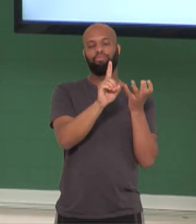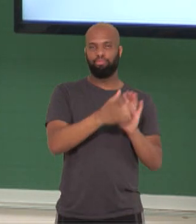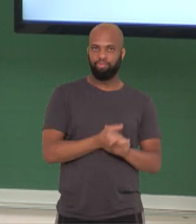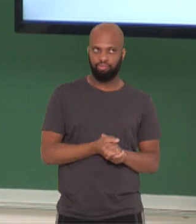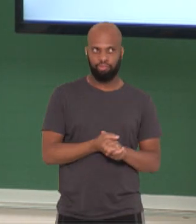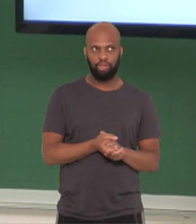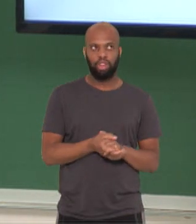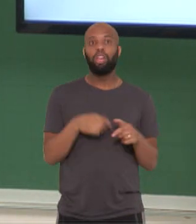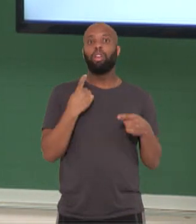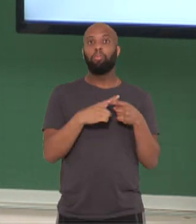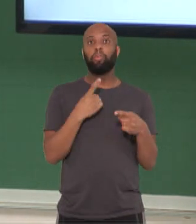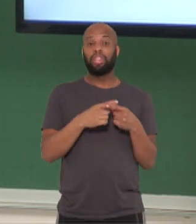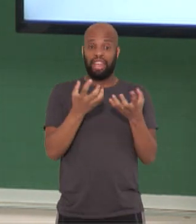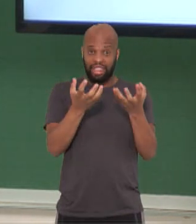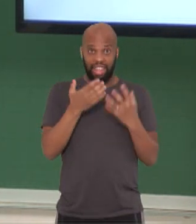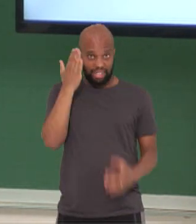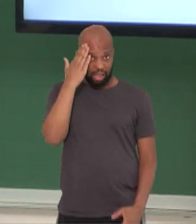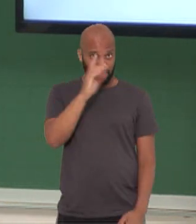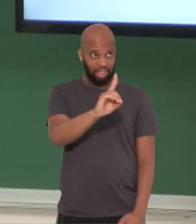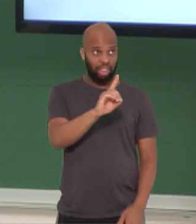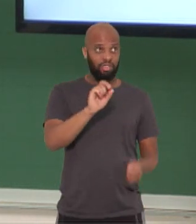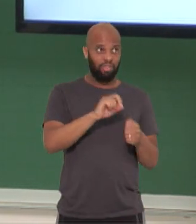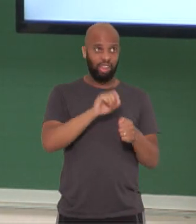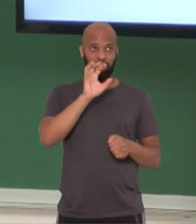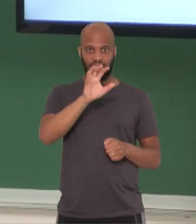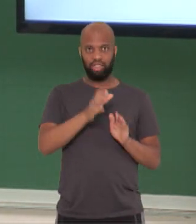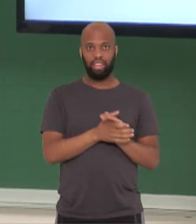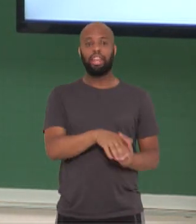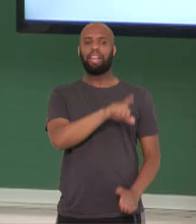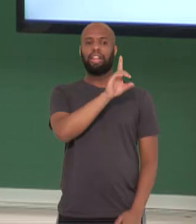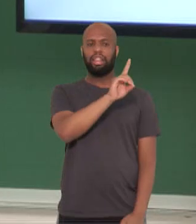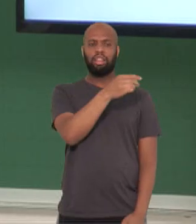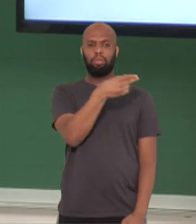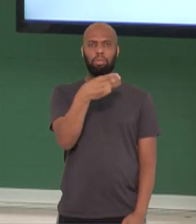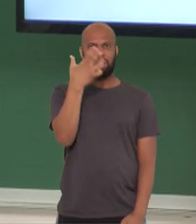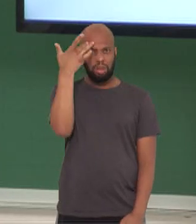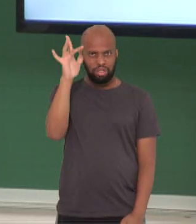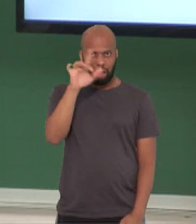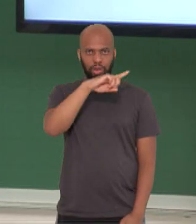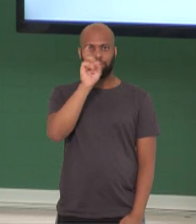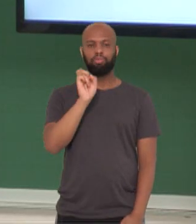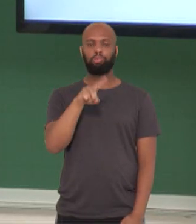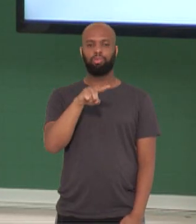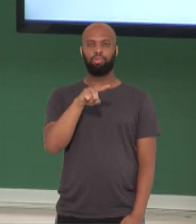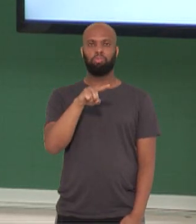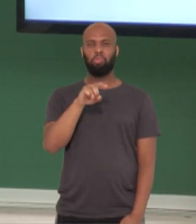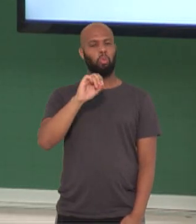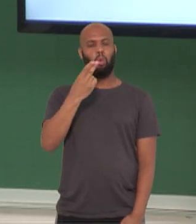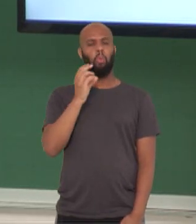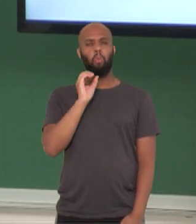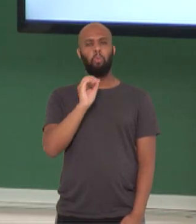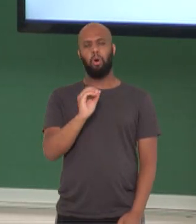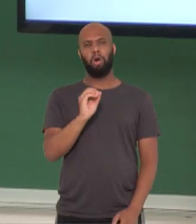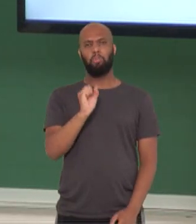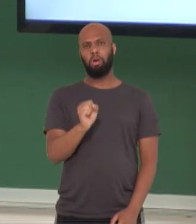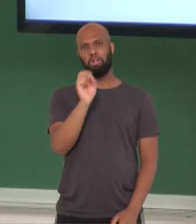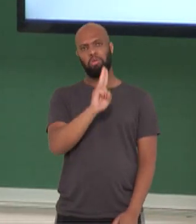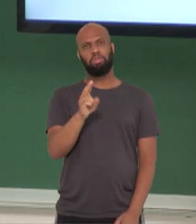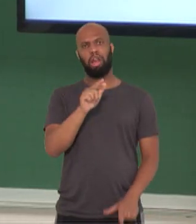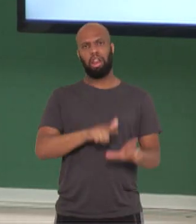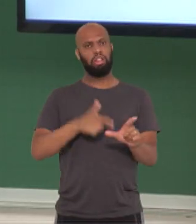distância. Então a gente, quando quer saber distância, a gente faz assim, ó, distância igual interrogação, ou x ou y, usei aqui